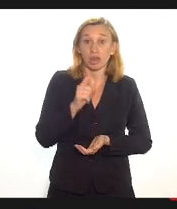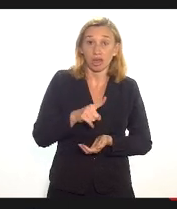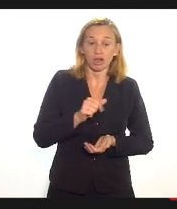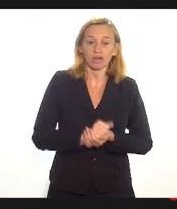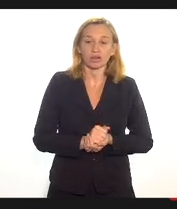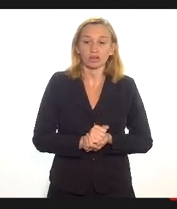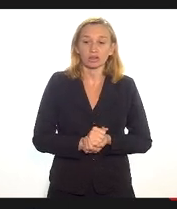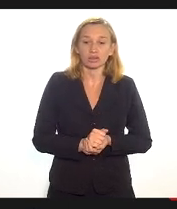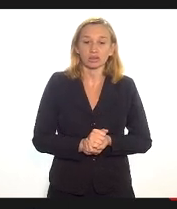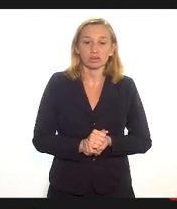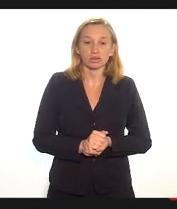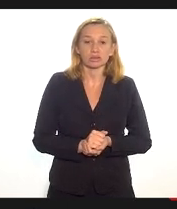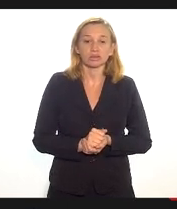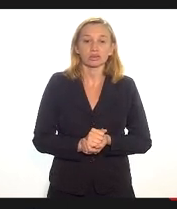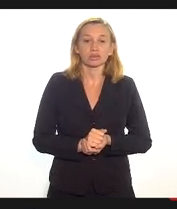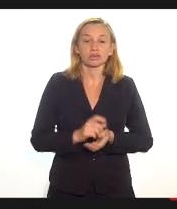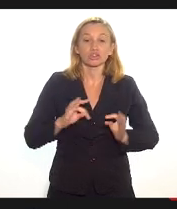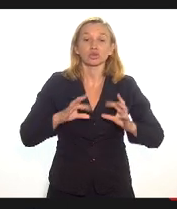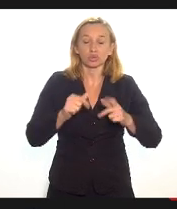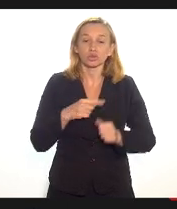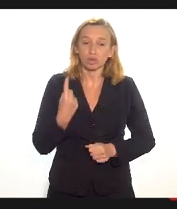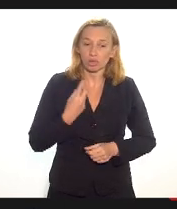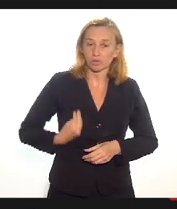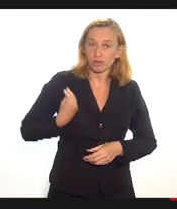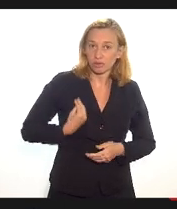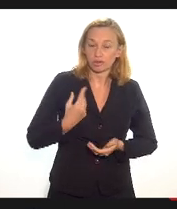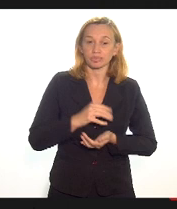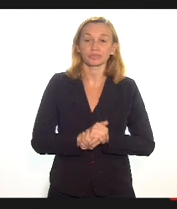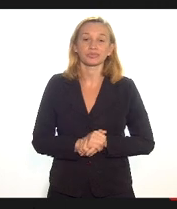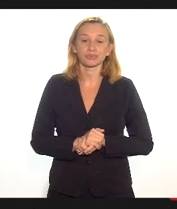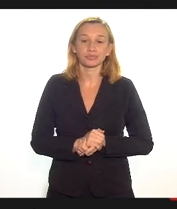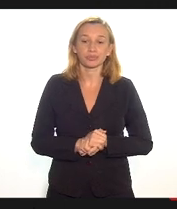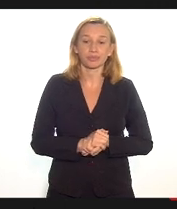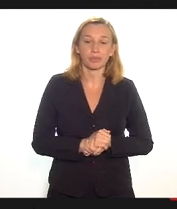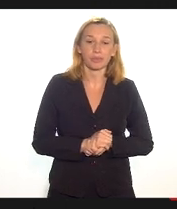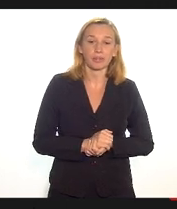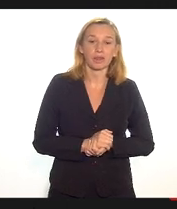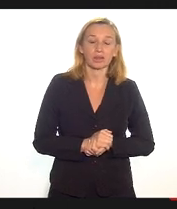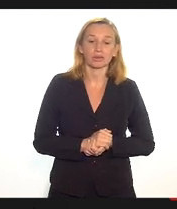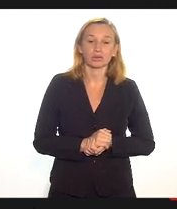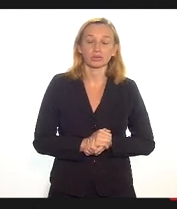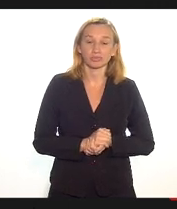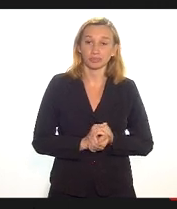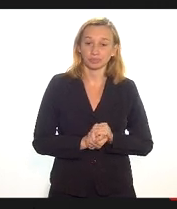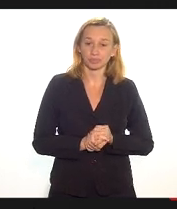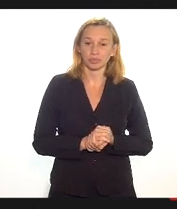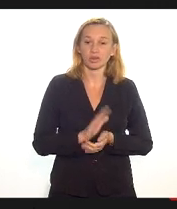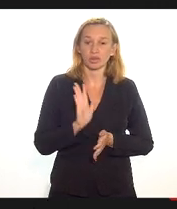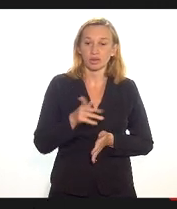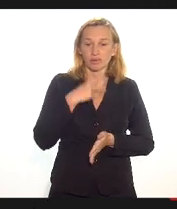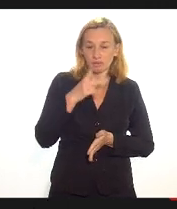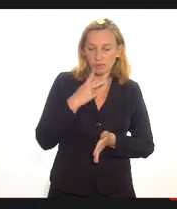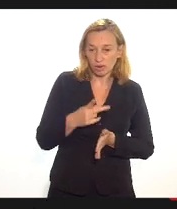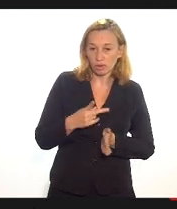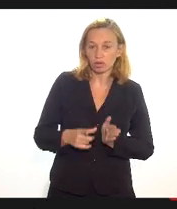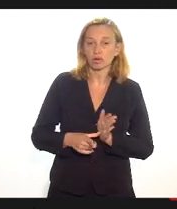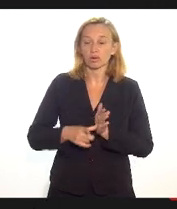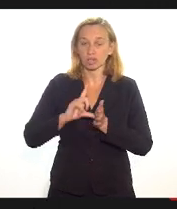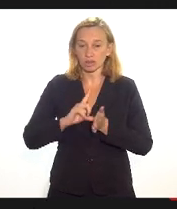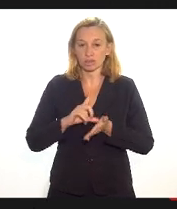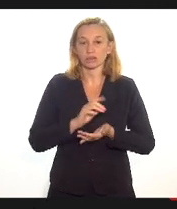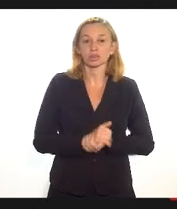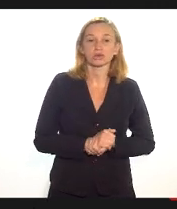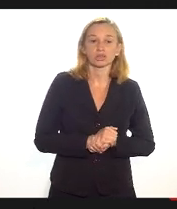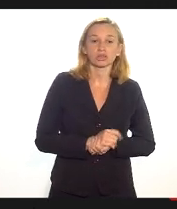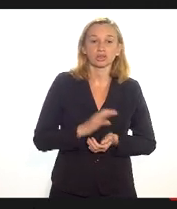do cenário que nós vivemos. Né? Nós vivemos um cenário de redução de Brent, como a gente mencionou atrás, que é um cenário externo, um cenário